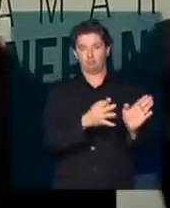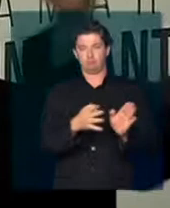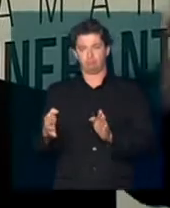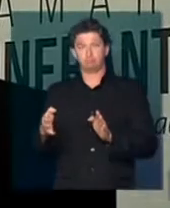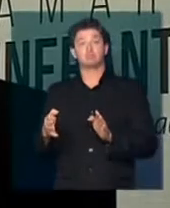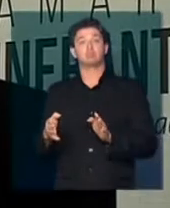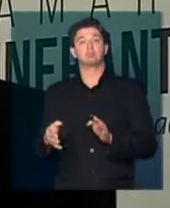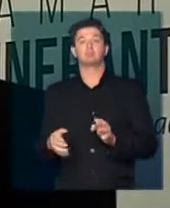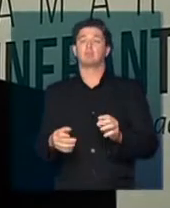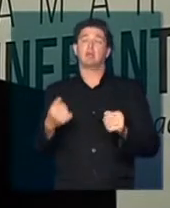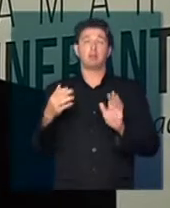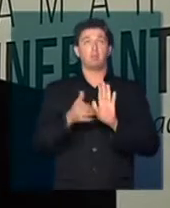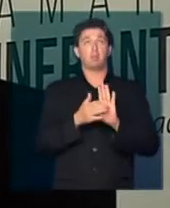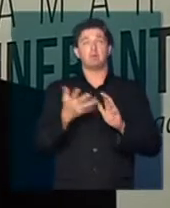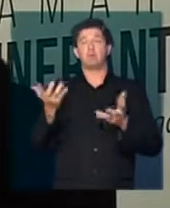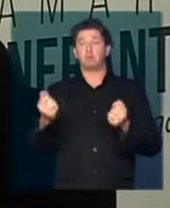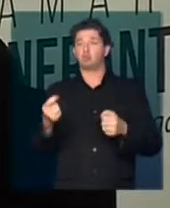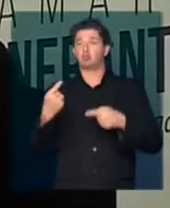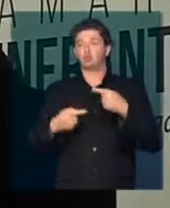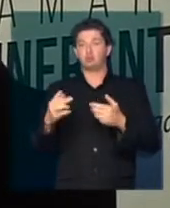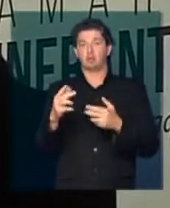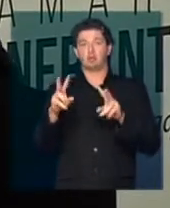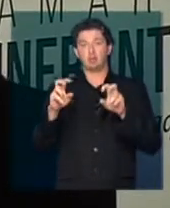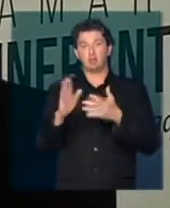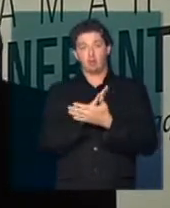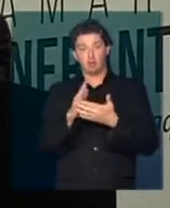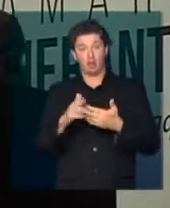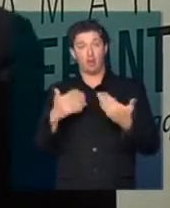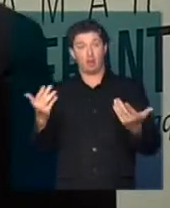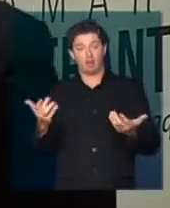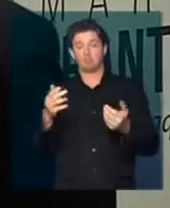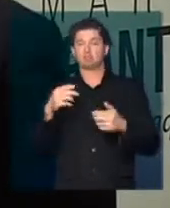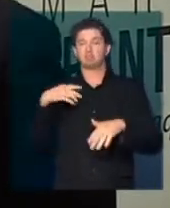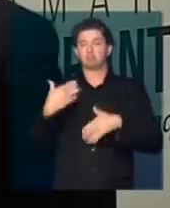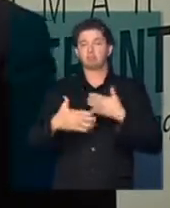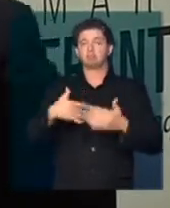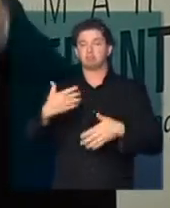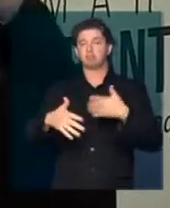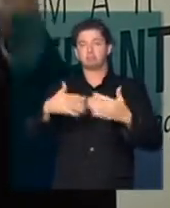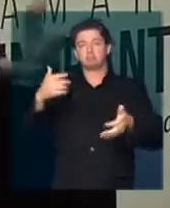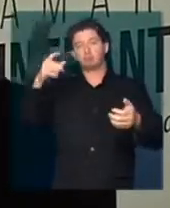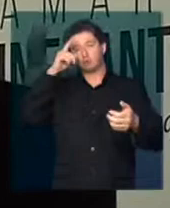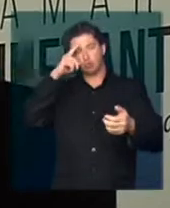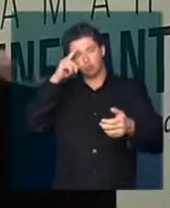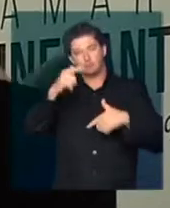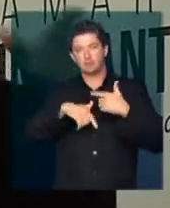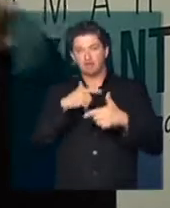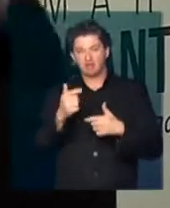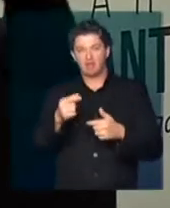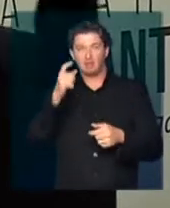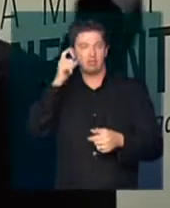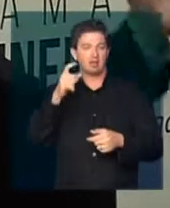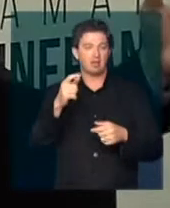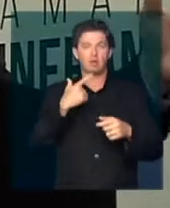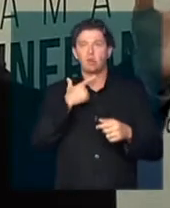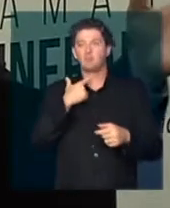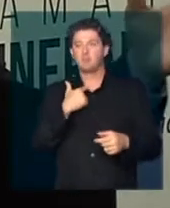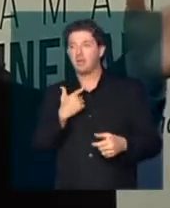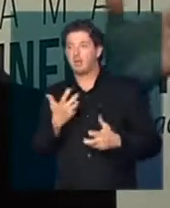a discutir alguns temas. Depois, o dia a dia, os atropelos, os interesses